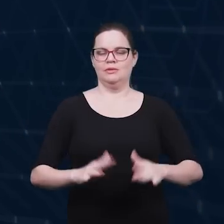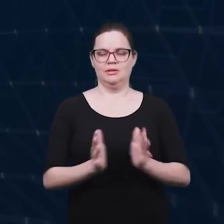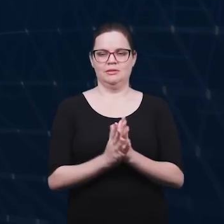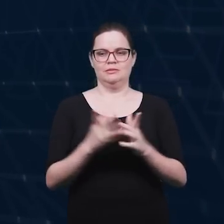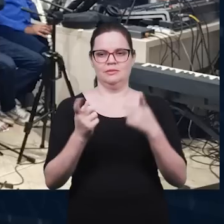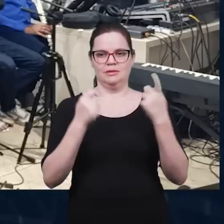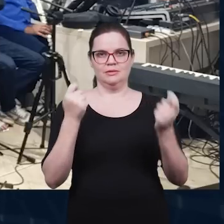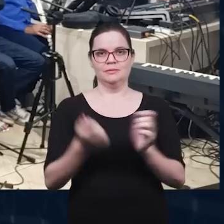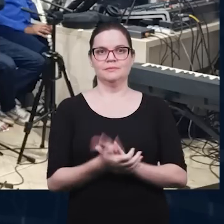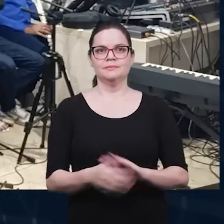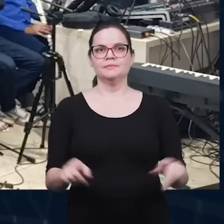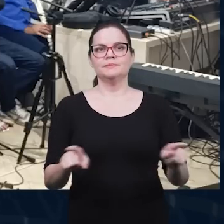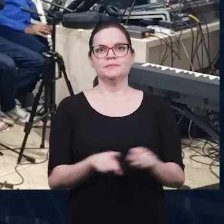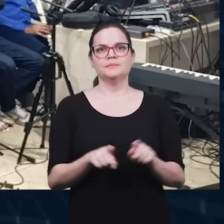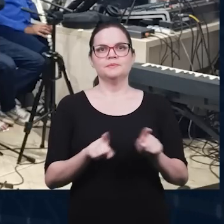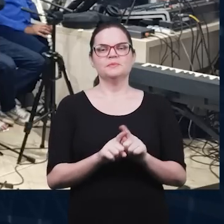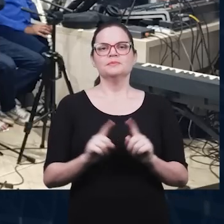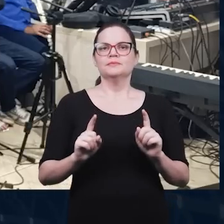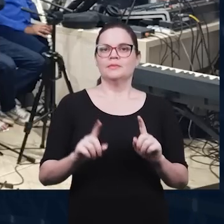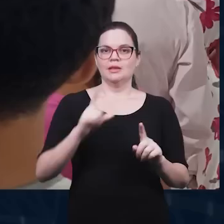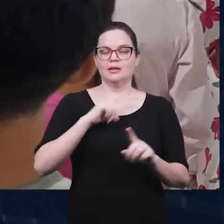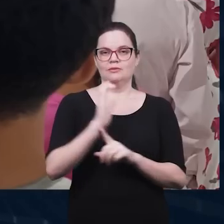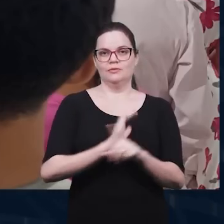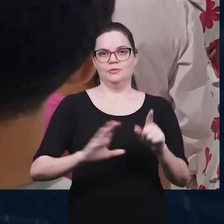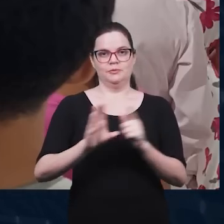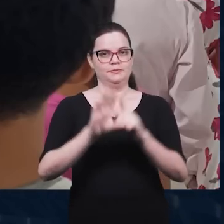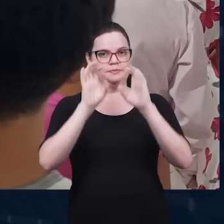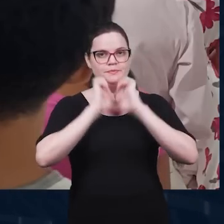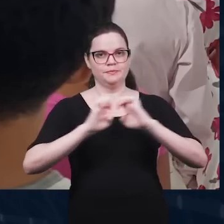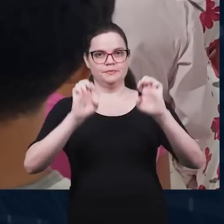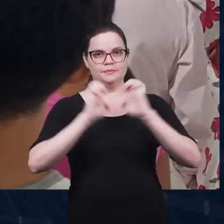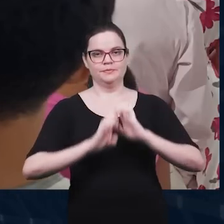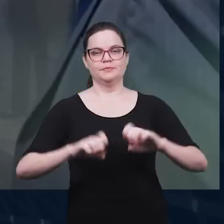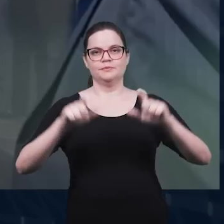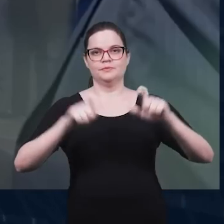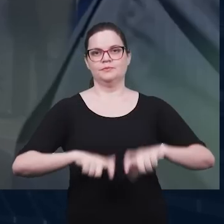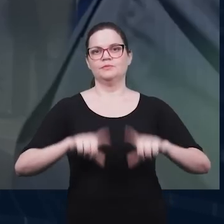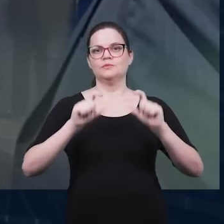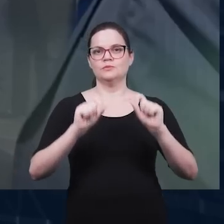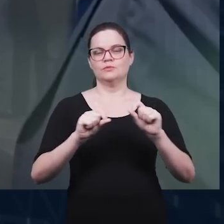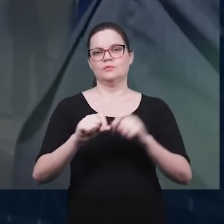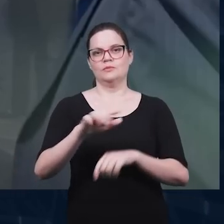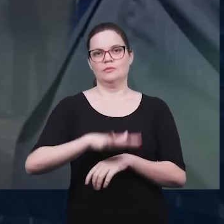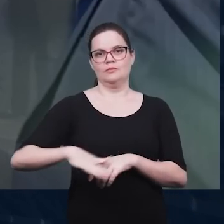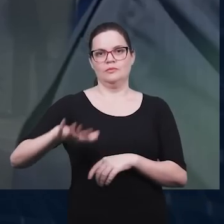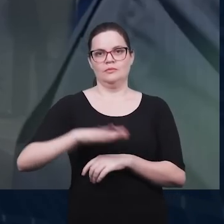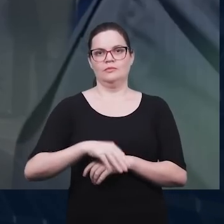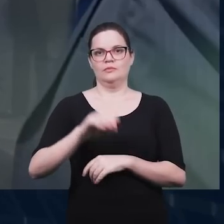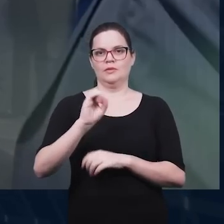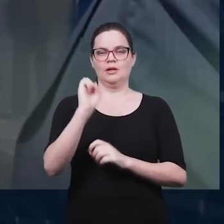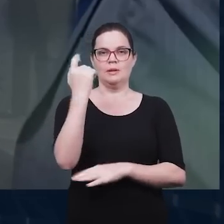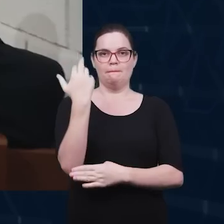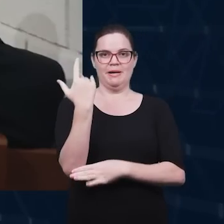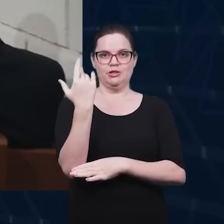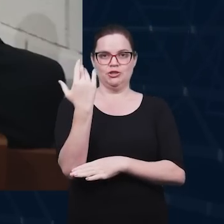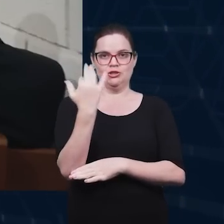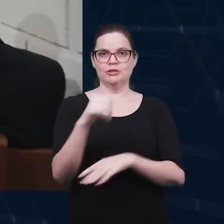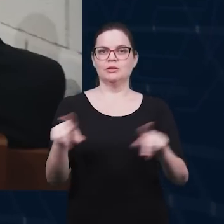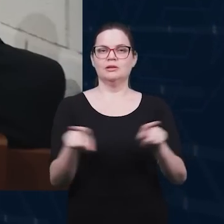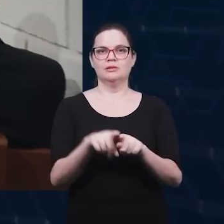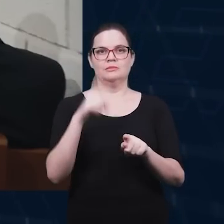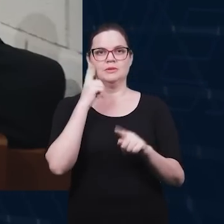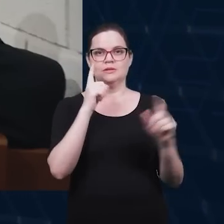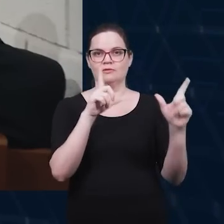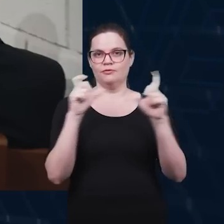nome do Senhor. Fotos do culto evangelístico realizado no distrito Vale Verde, na região de Ipatinga. Fotos do